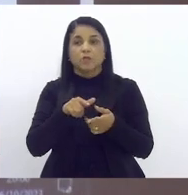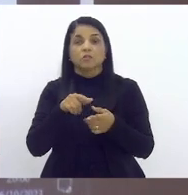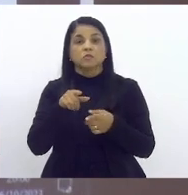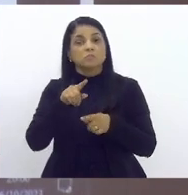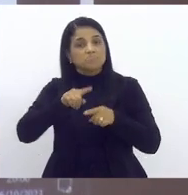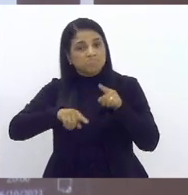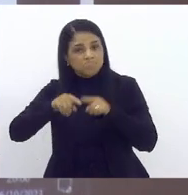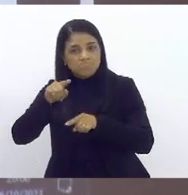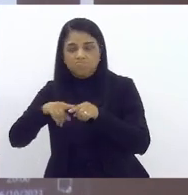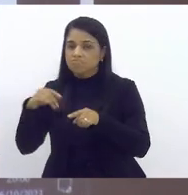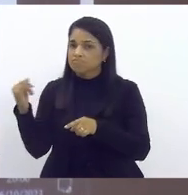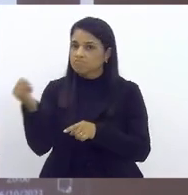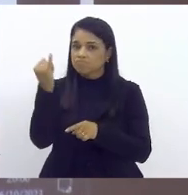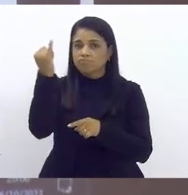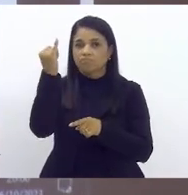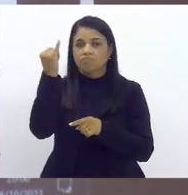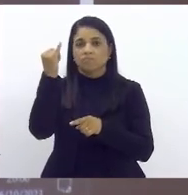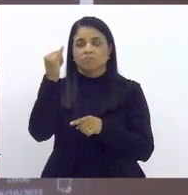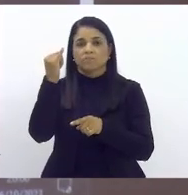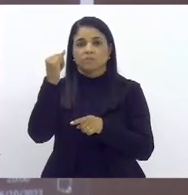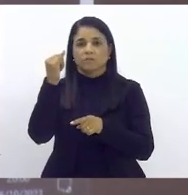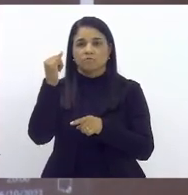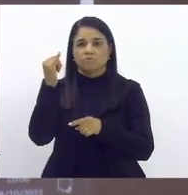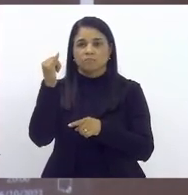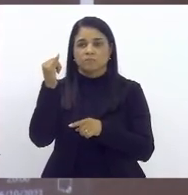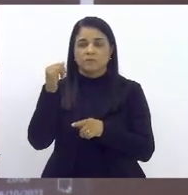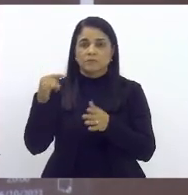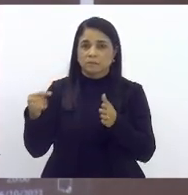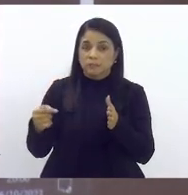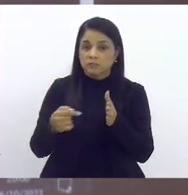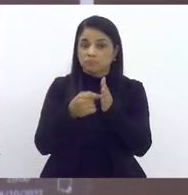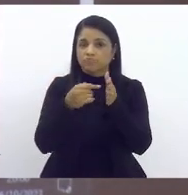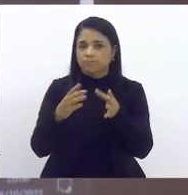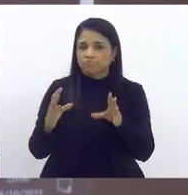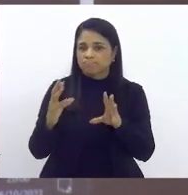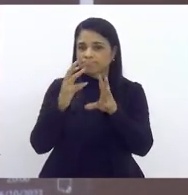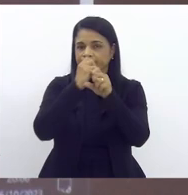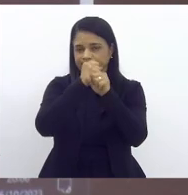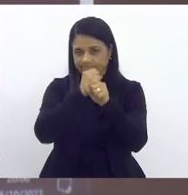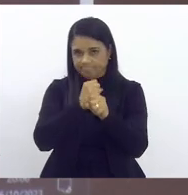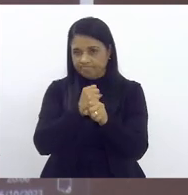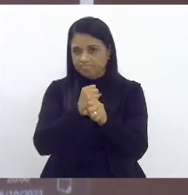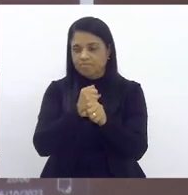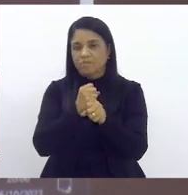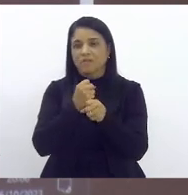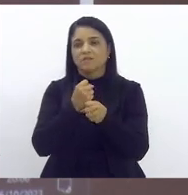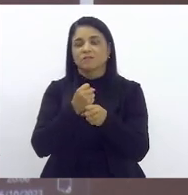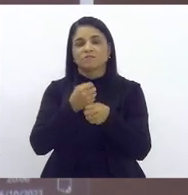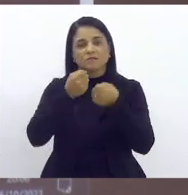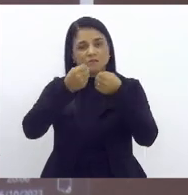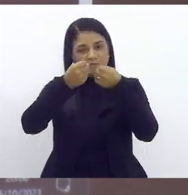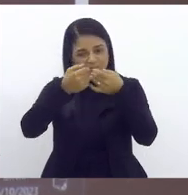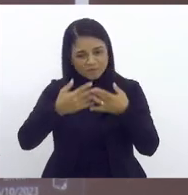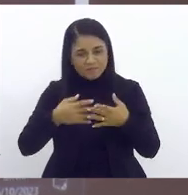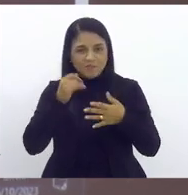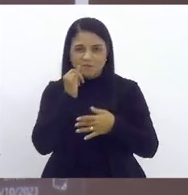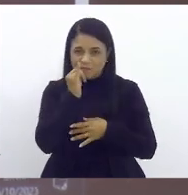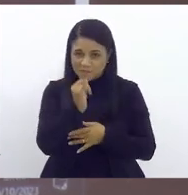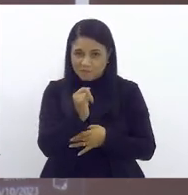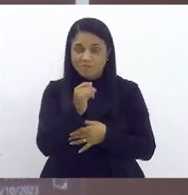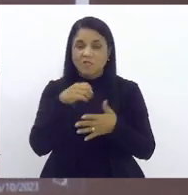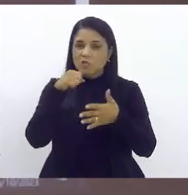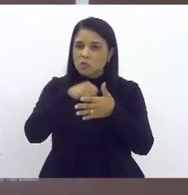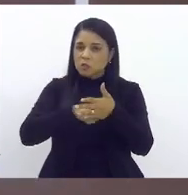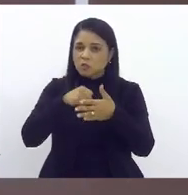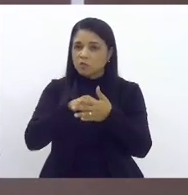instrumento muito importante porque reúne nacionalmente as nossas denúncias, tá bom, gente? Então, essas eram as nossas considerações. Vamos à